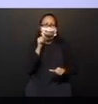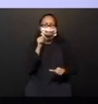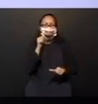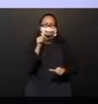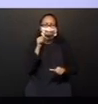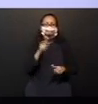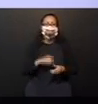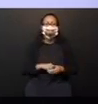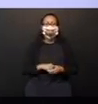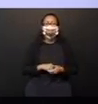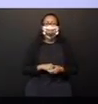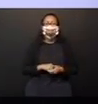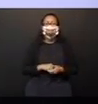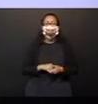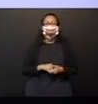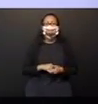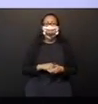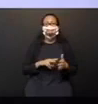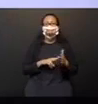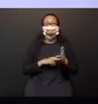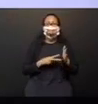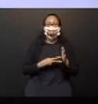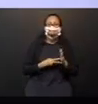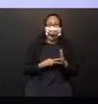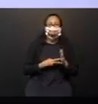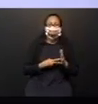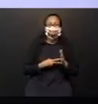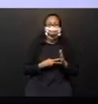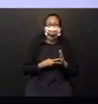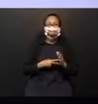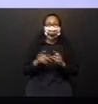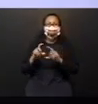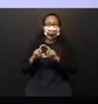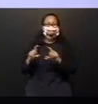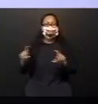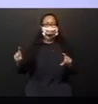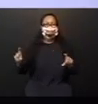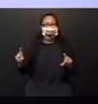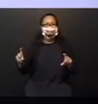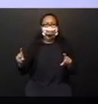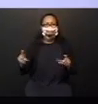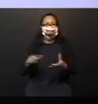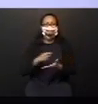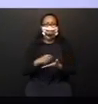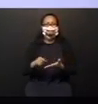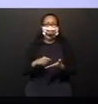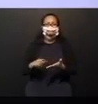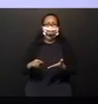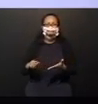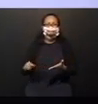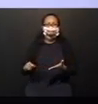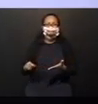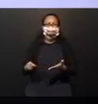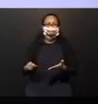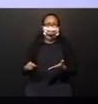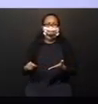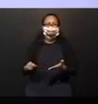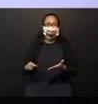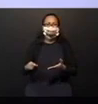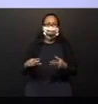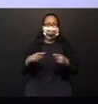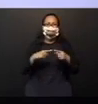quer dizer que a maior parte da frase, né, ela está escrita direcionada, concordando